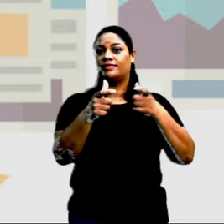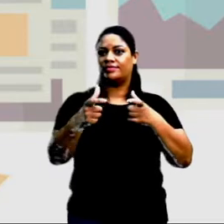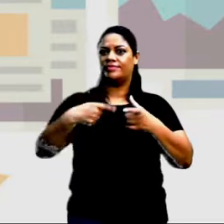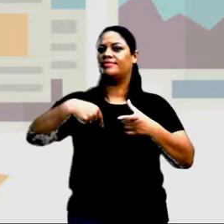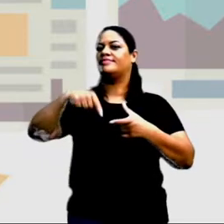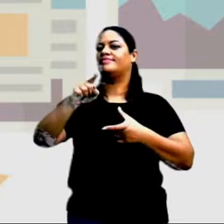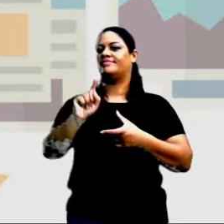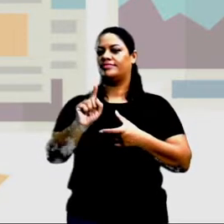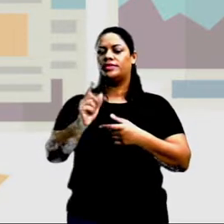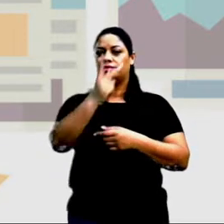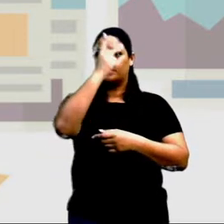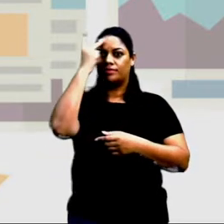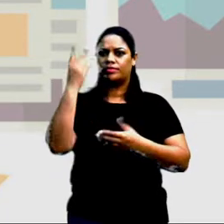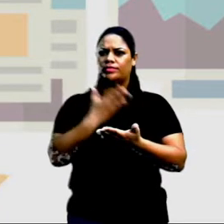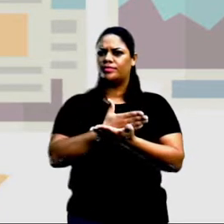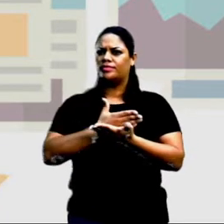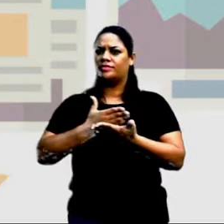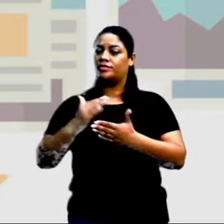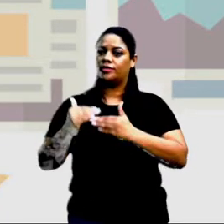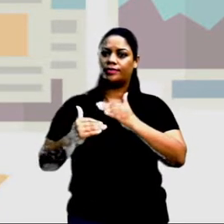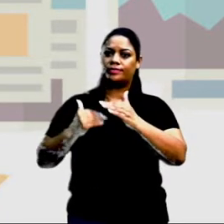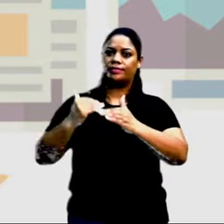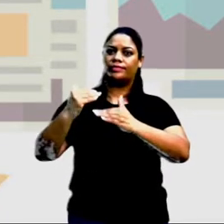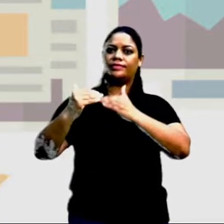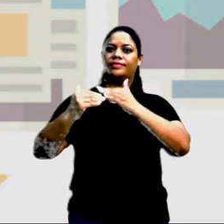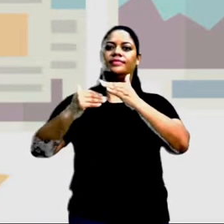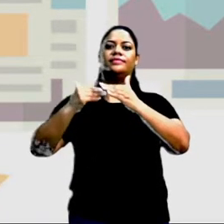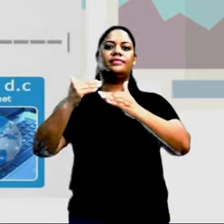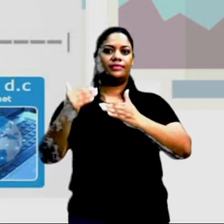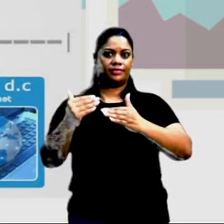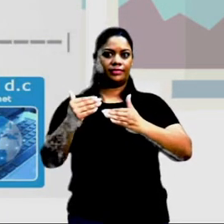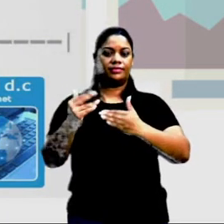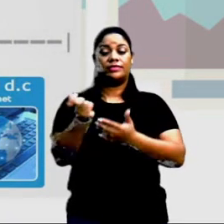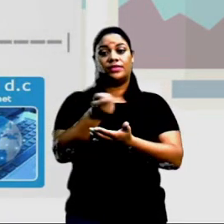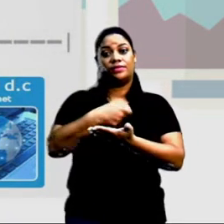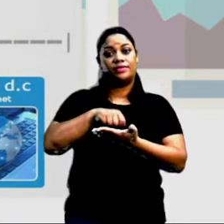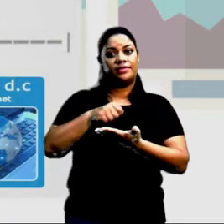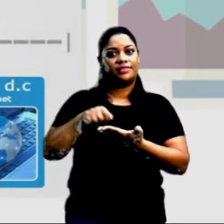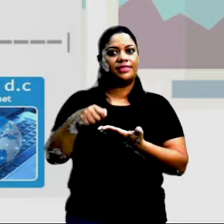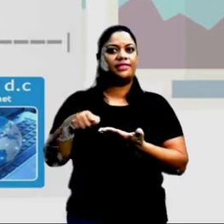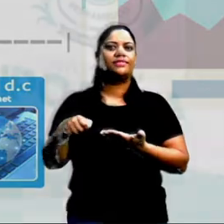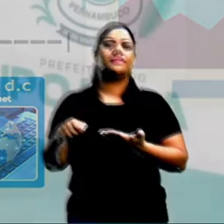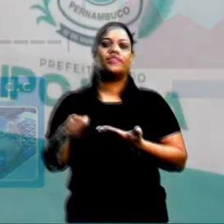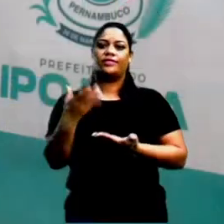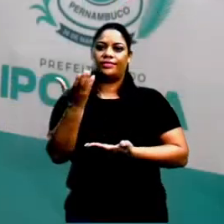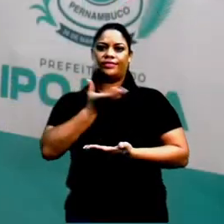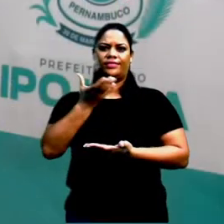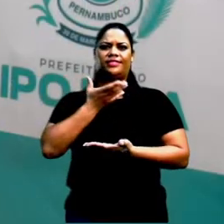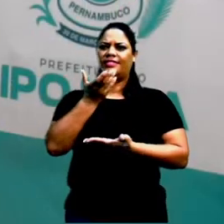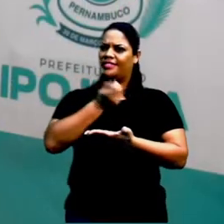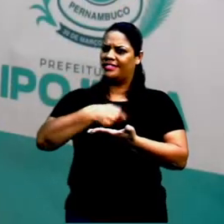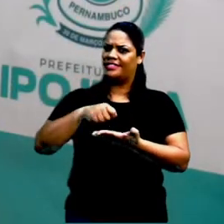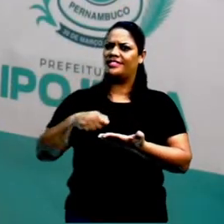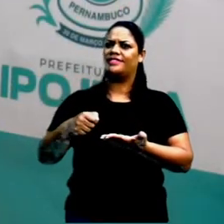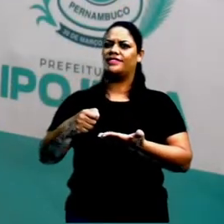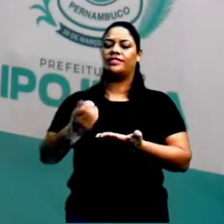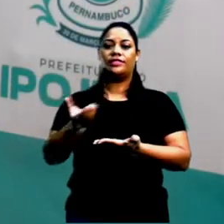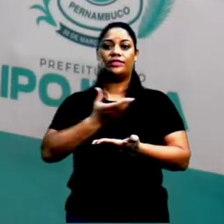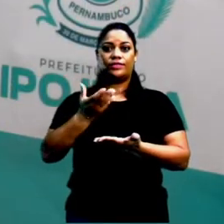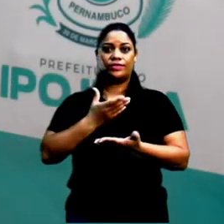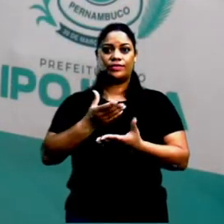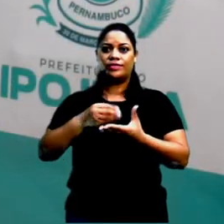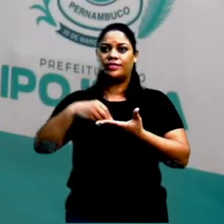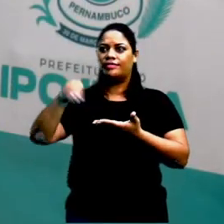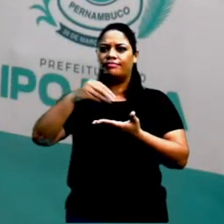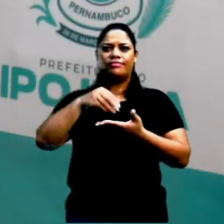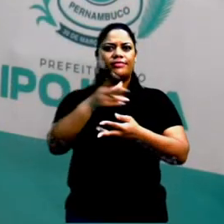alguém começou a criar. Então, o avanço começou do escrever, do querer escrever, do querer compartilhar,